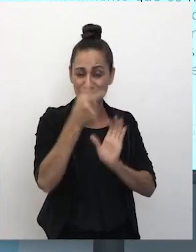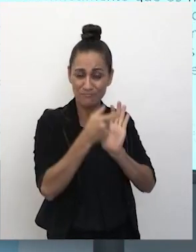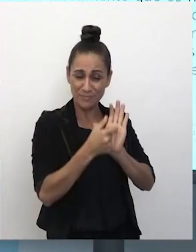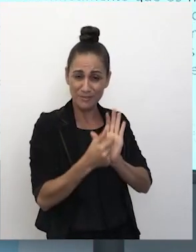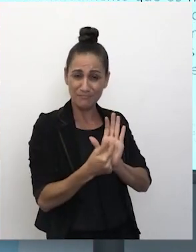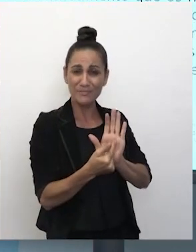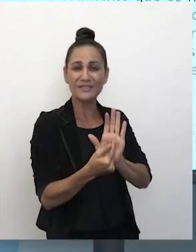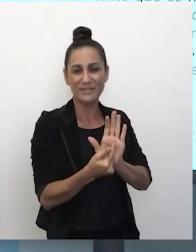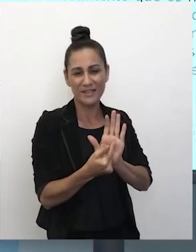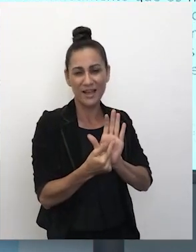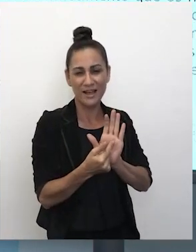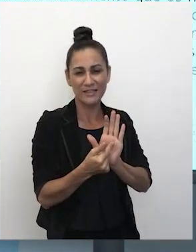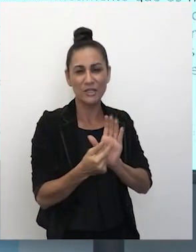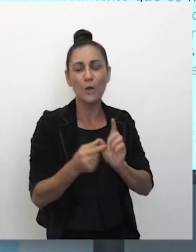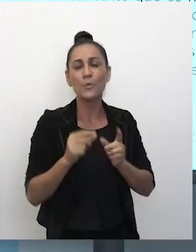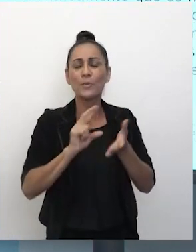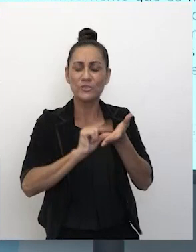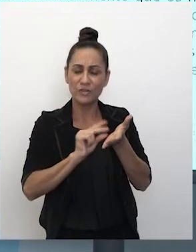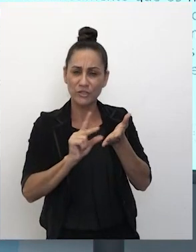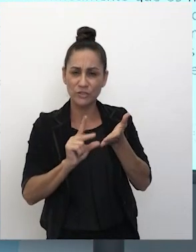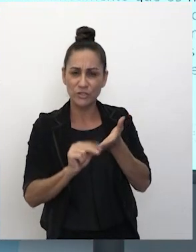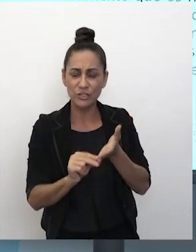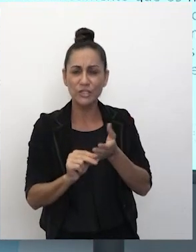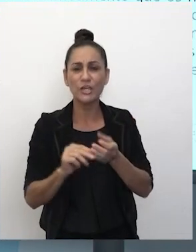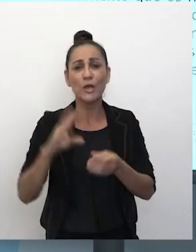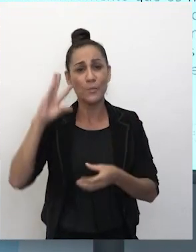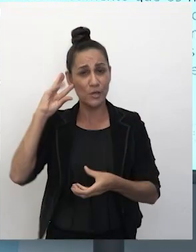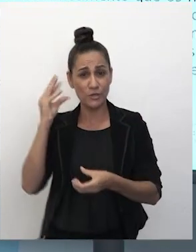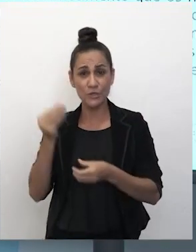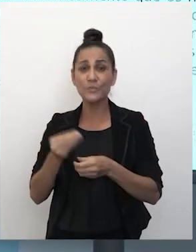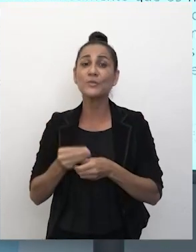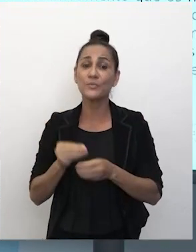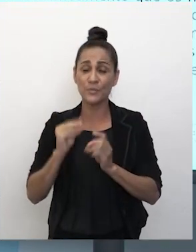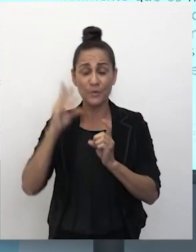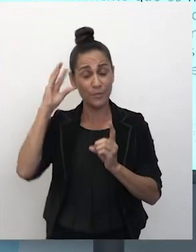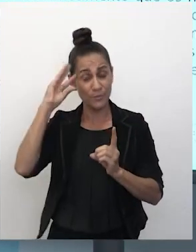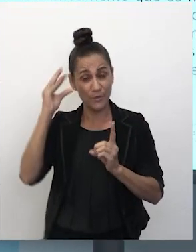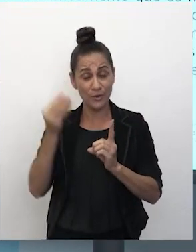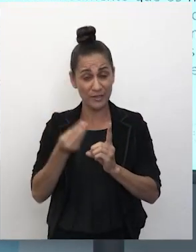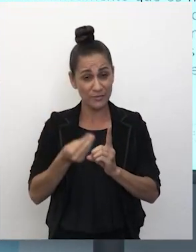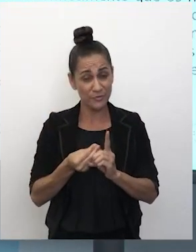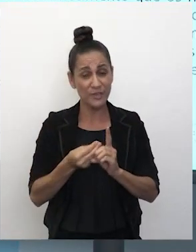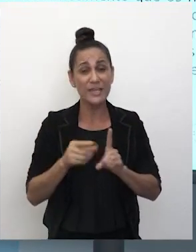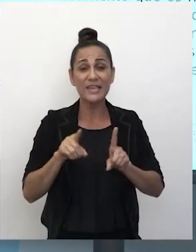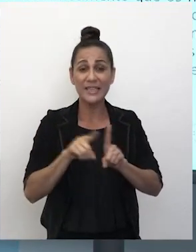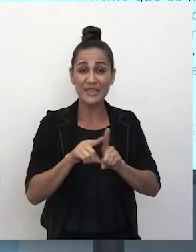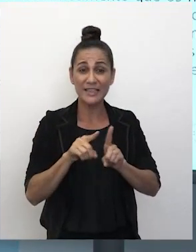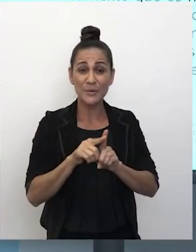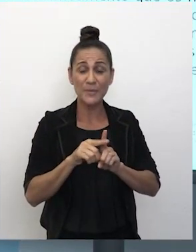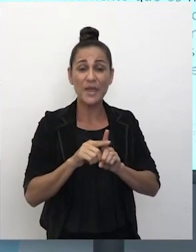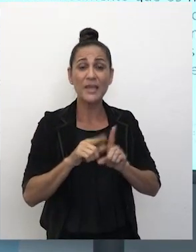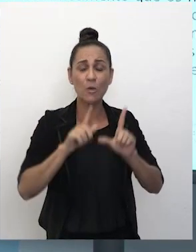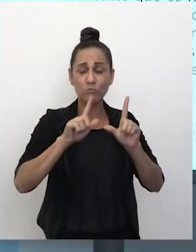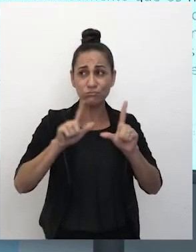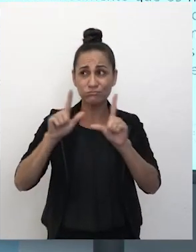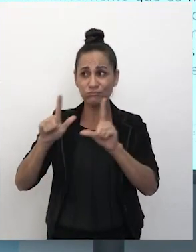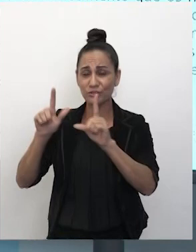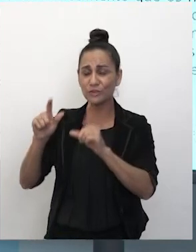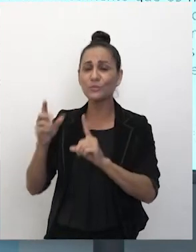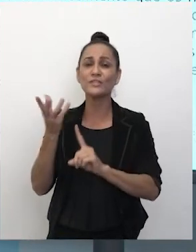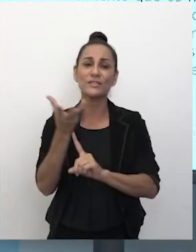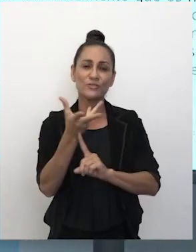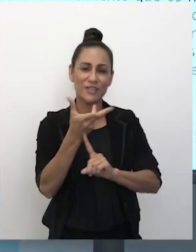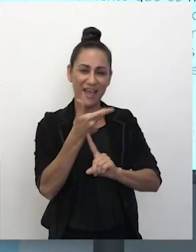arte, por meio de artigos, por meio de bibliografia e, claro, em exposições, né, exposições de arte que